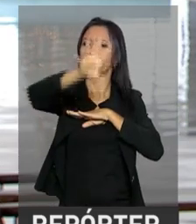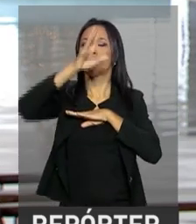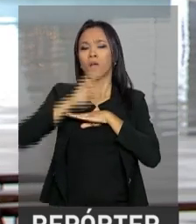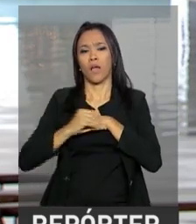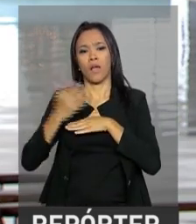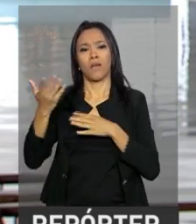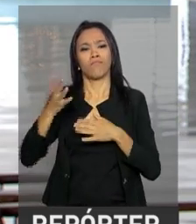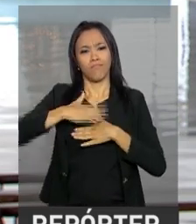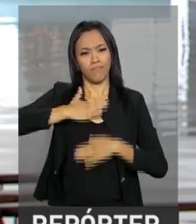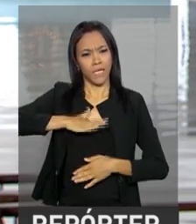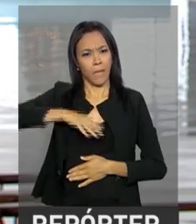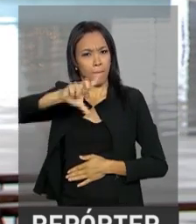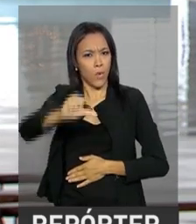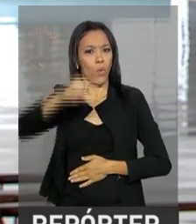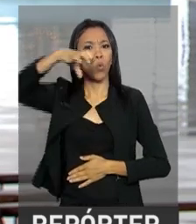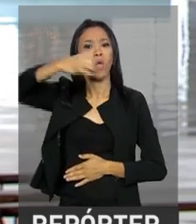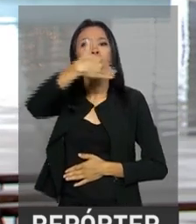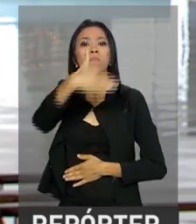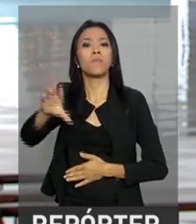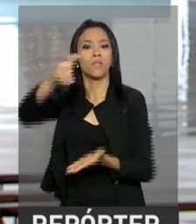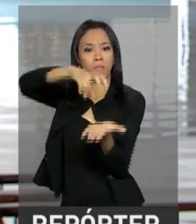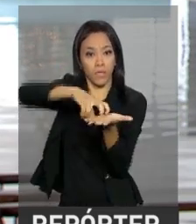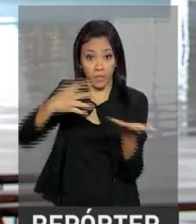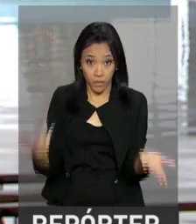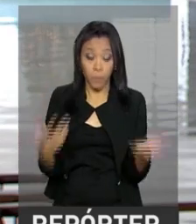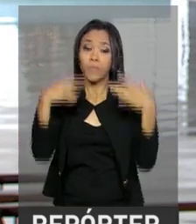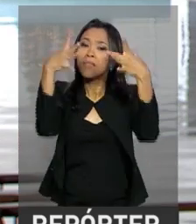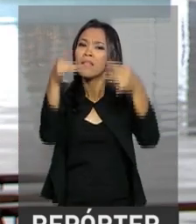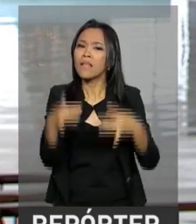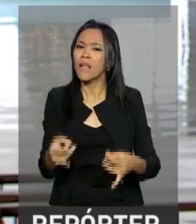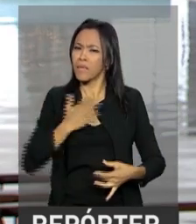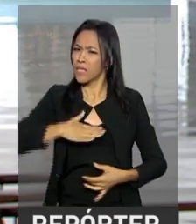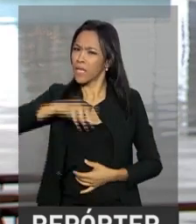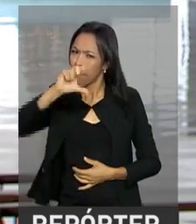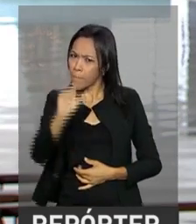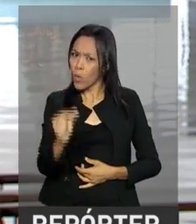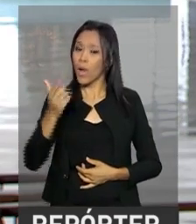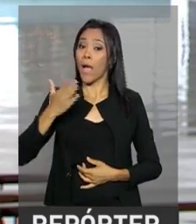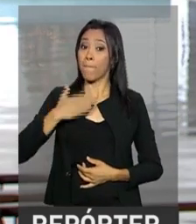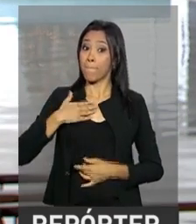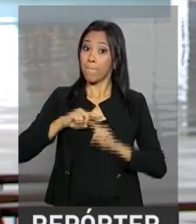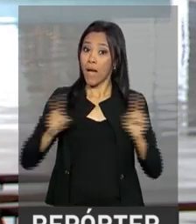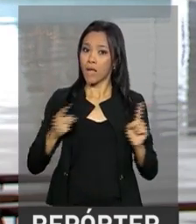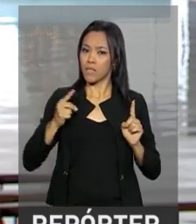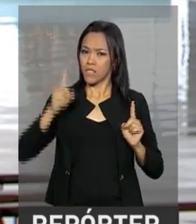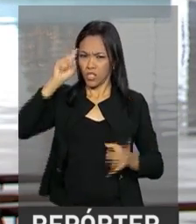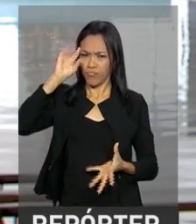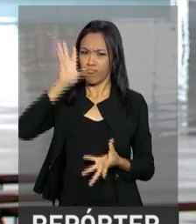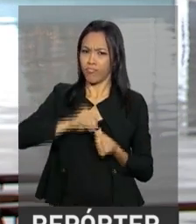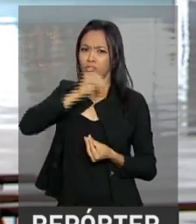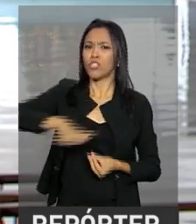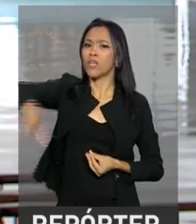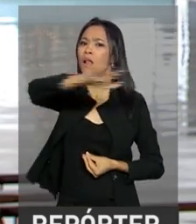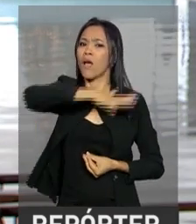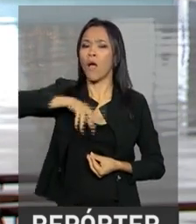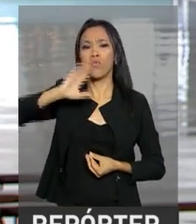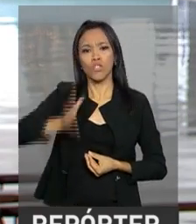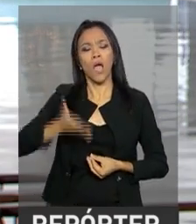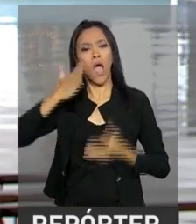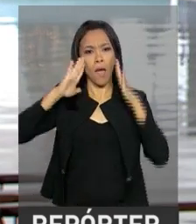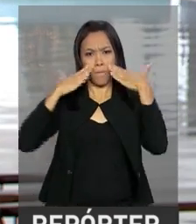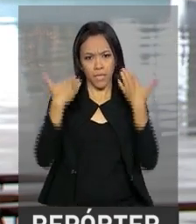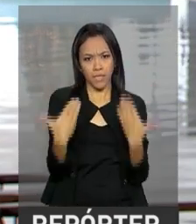daqui a pouco a partir das 9:30 da Manhã bom esse detalhamento ele vem daqui a pouco mas as linhas gerais da reforma da Previdência Elas já foram